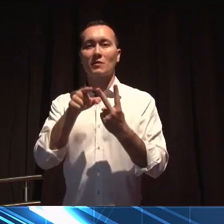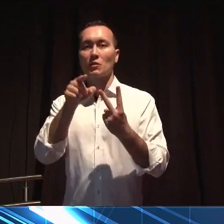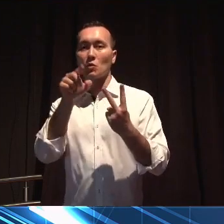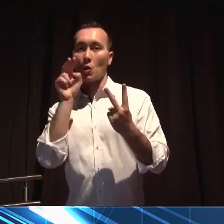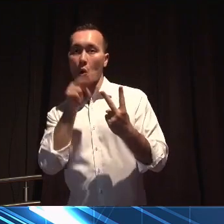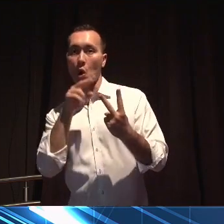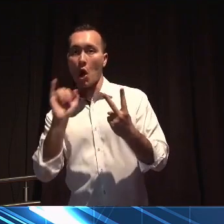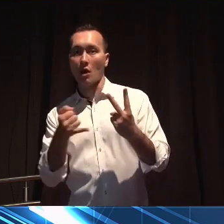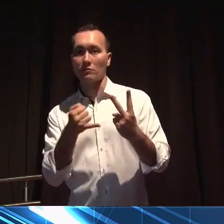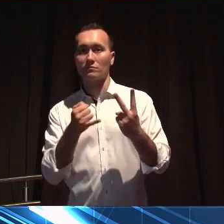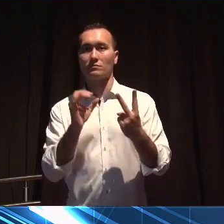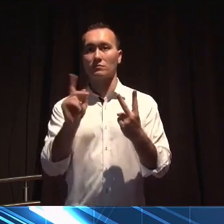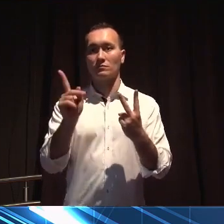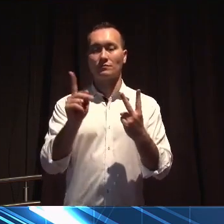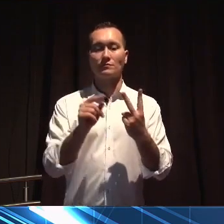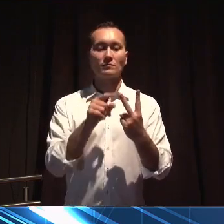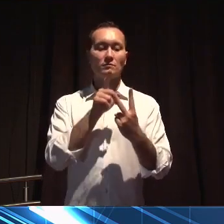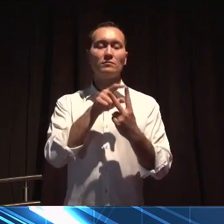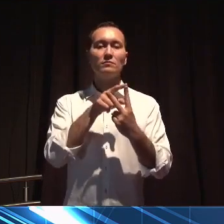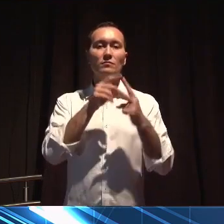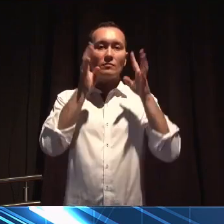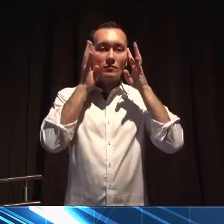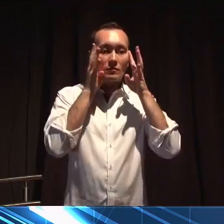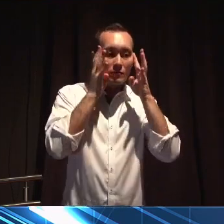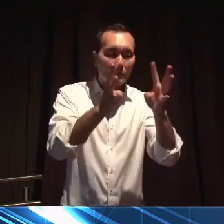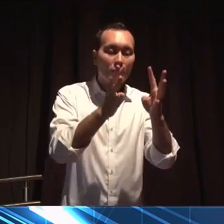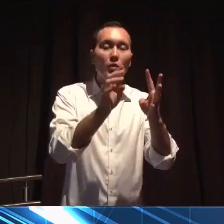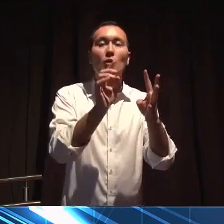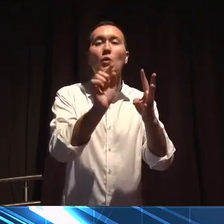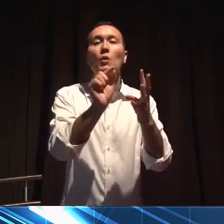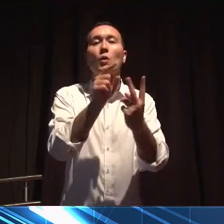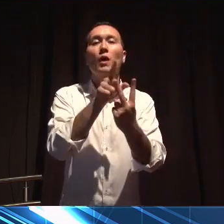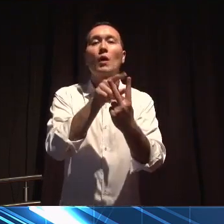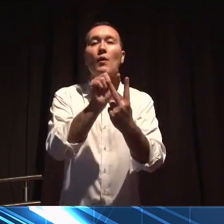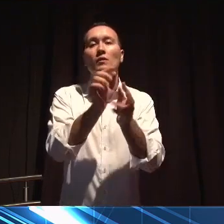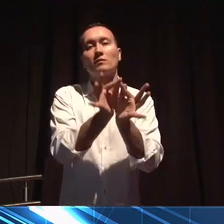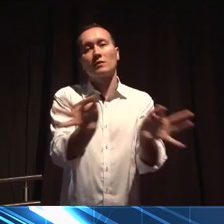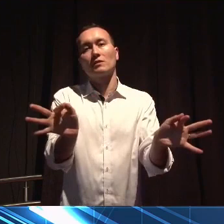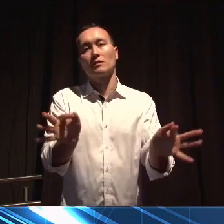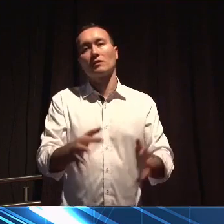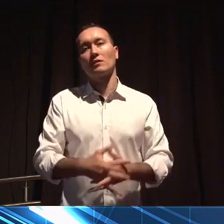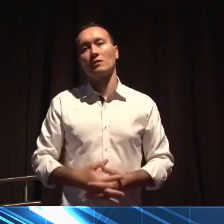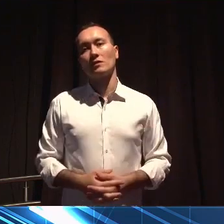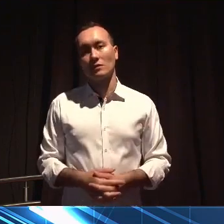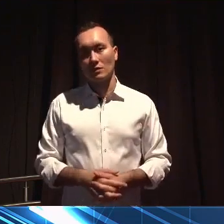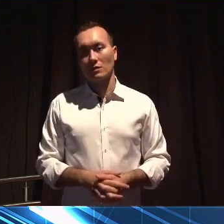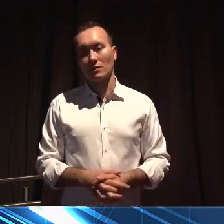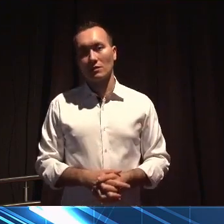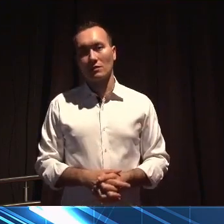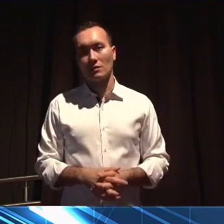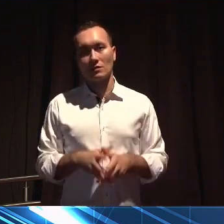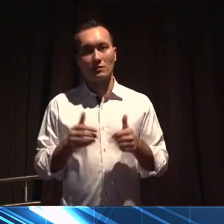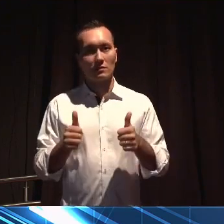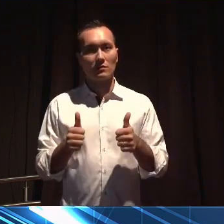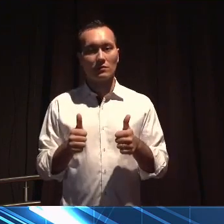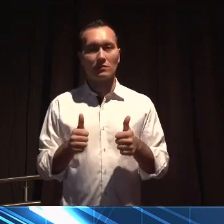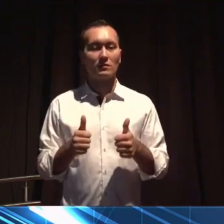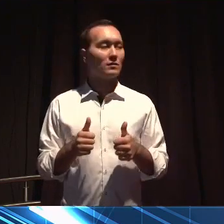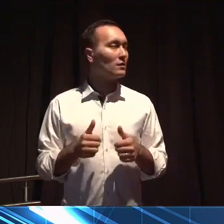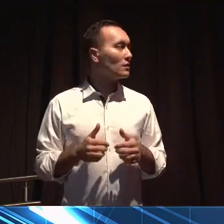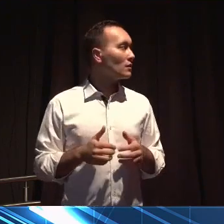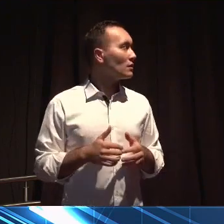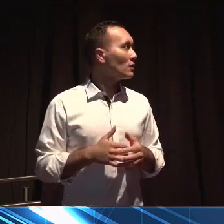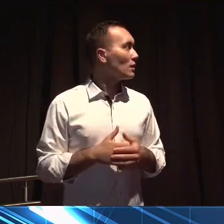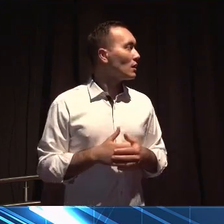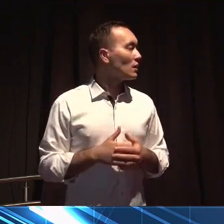é foca no simples, né? Tipo, não tenta inventar roda e tal. As coisas, normalmente problemas de